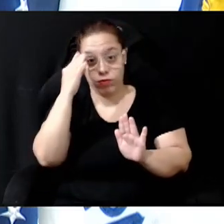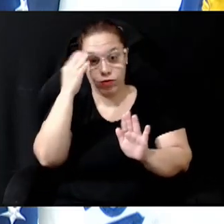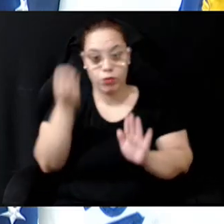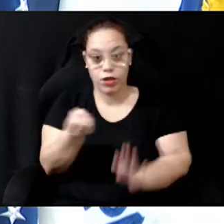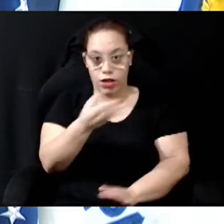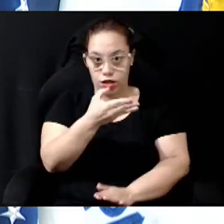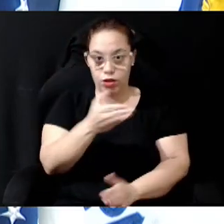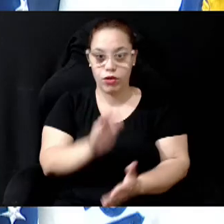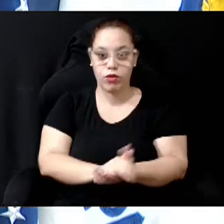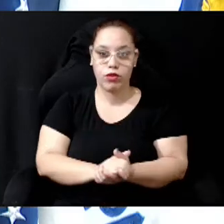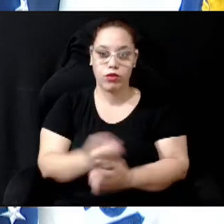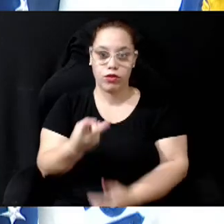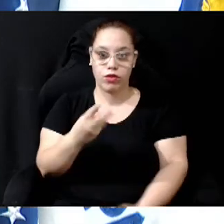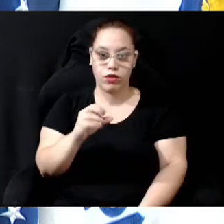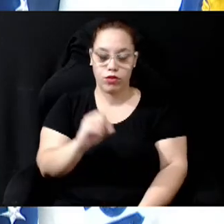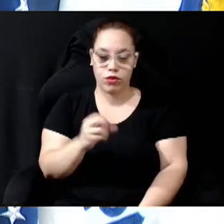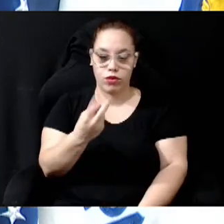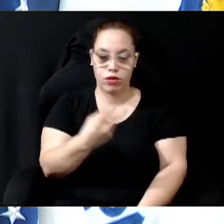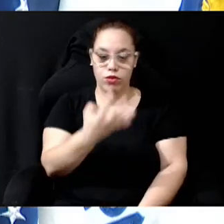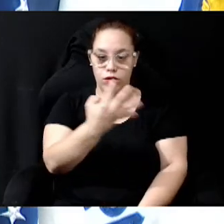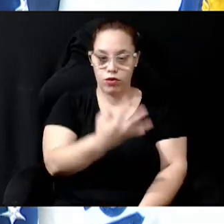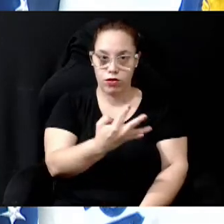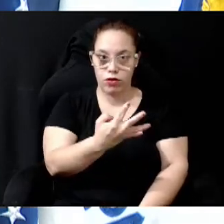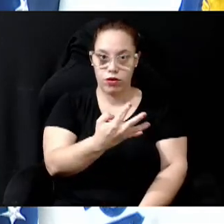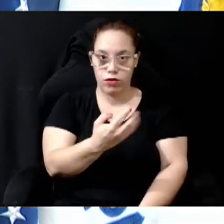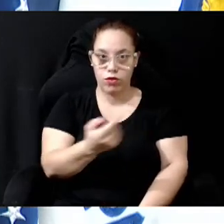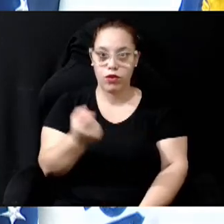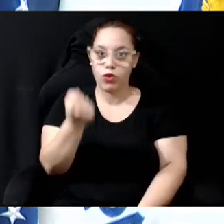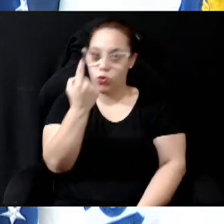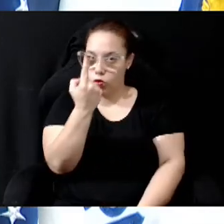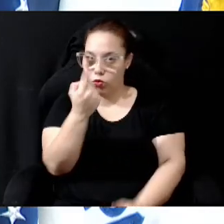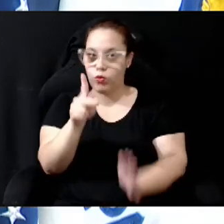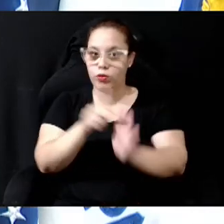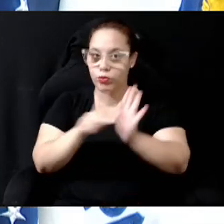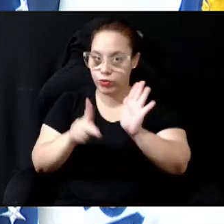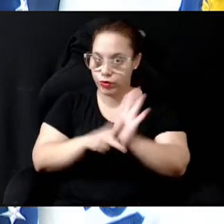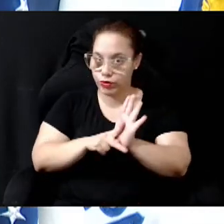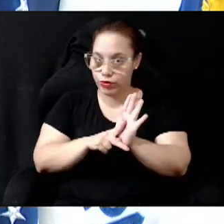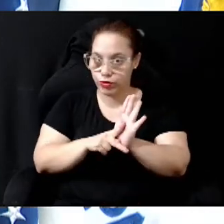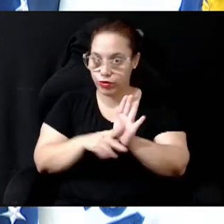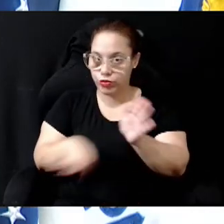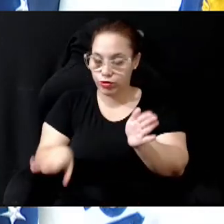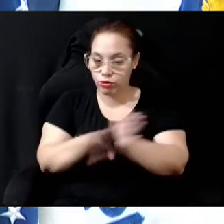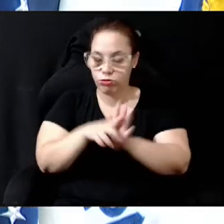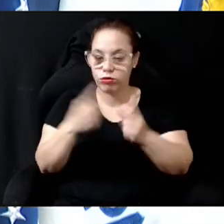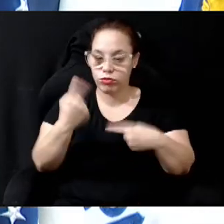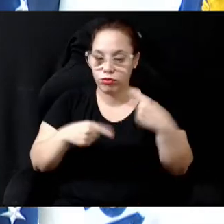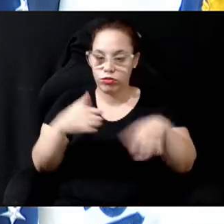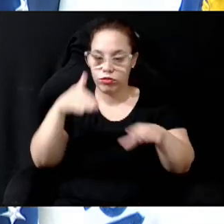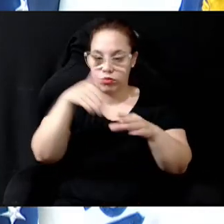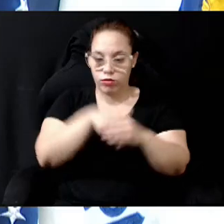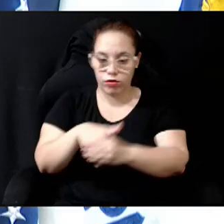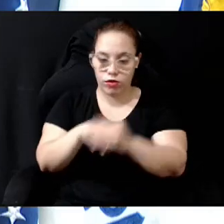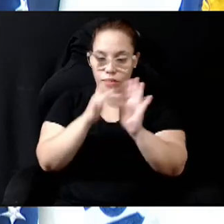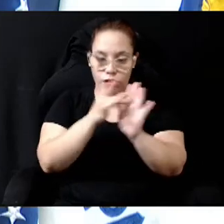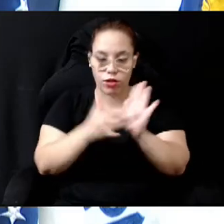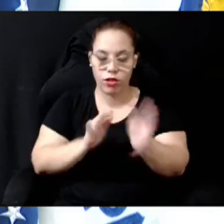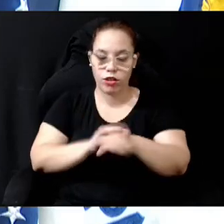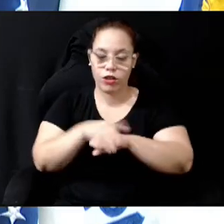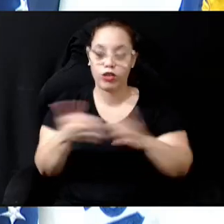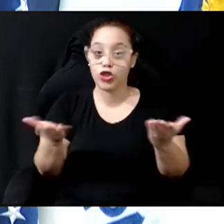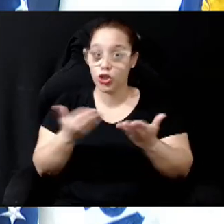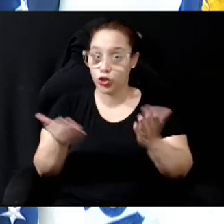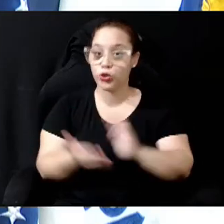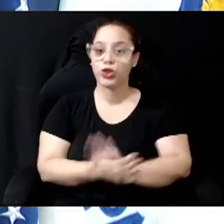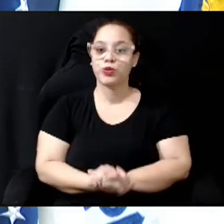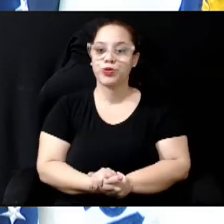de 2024. Esse é um dos projetos que entrarão em discussão e estão na pauta da noite de hoje. Daqui a